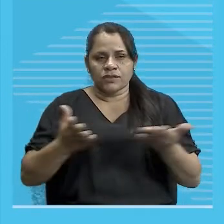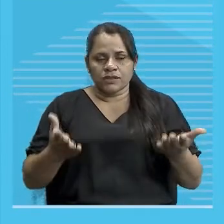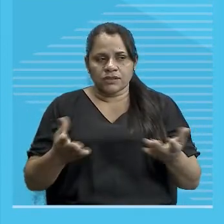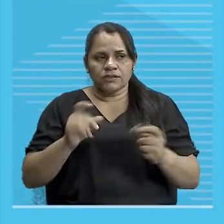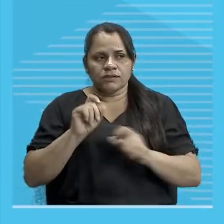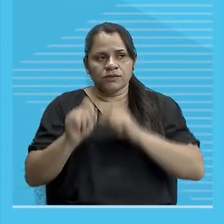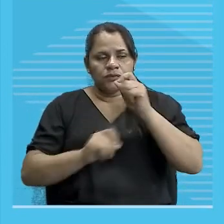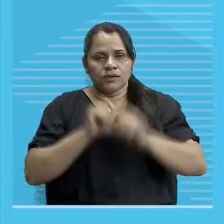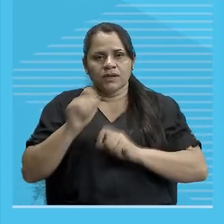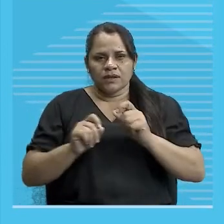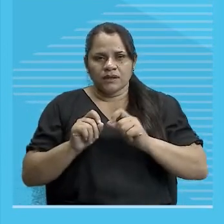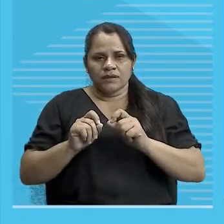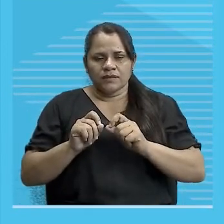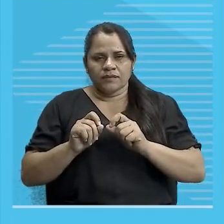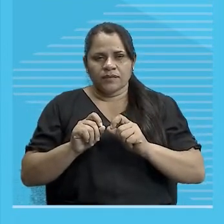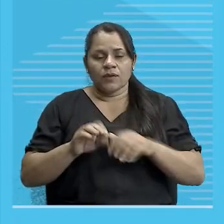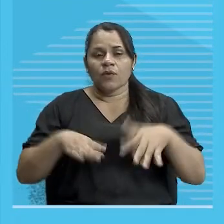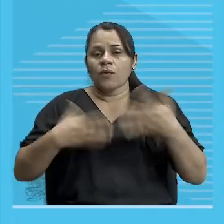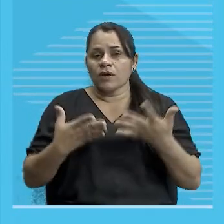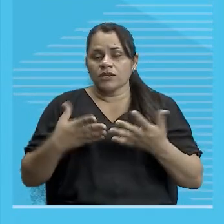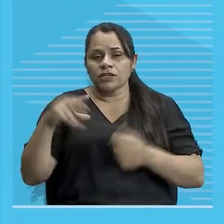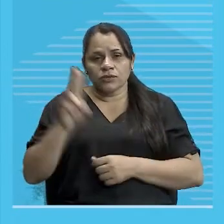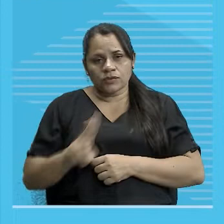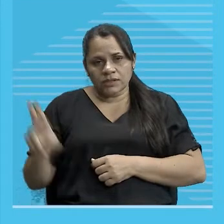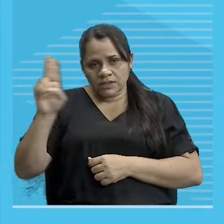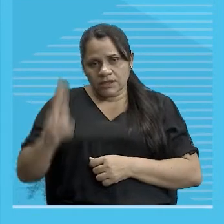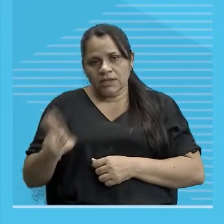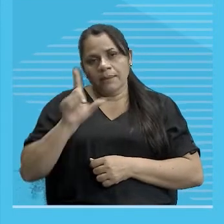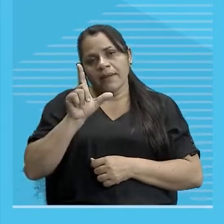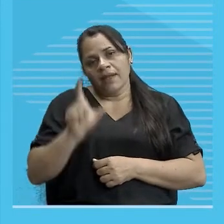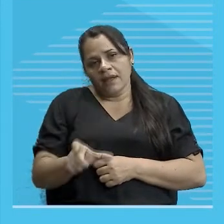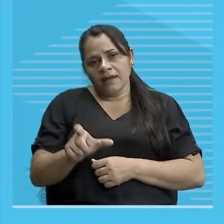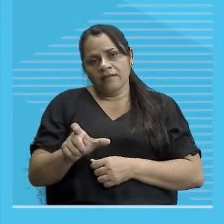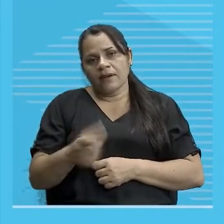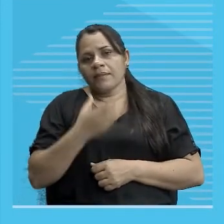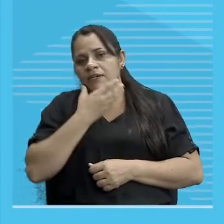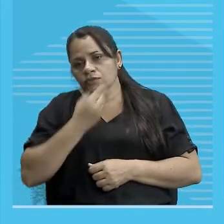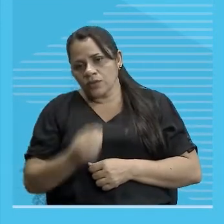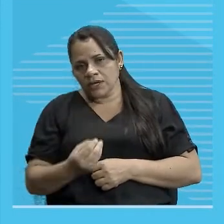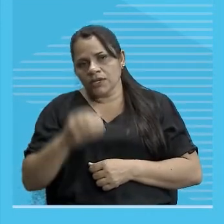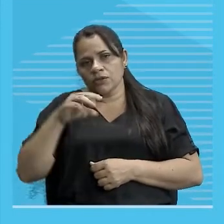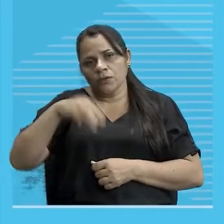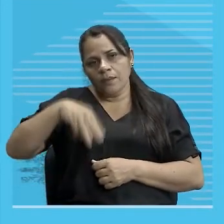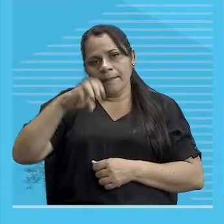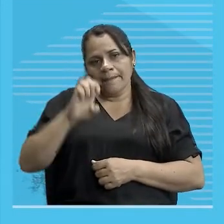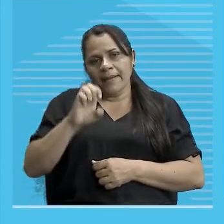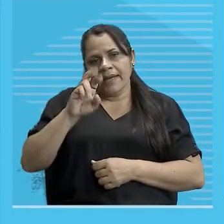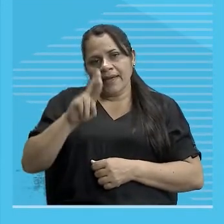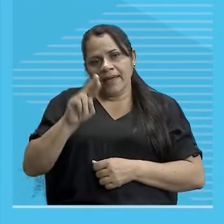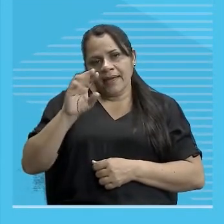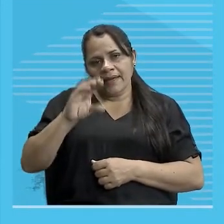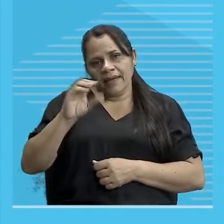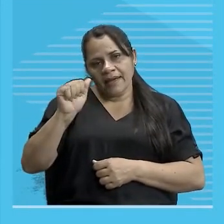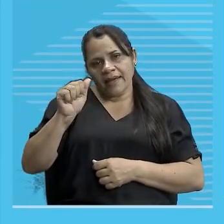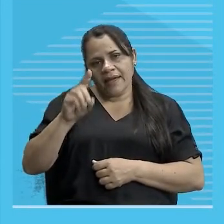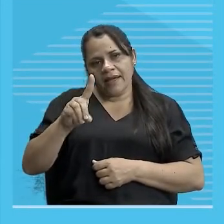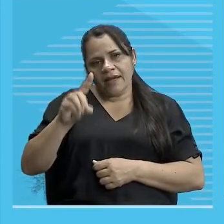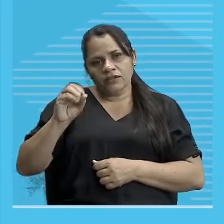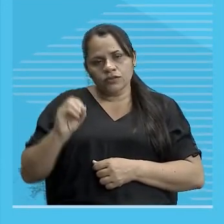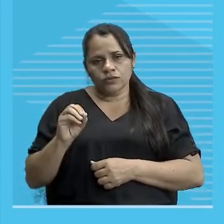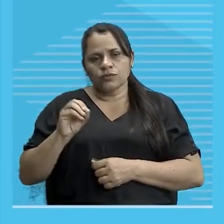Veja que quando eu joguei a palavra masculina mercado, olha o que foi que aconteceu. Veja aí. Diante da palavra